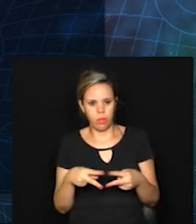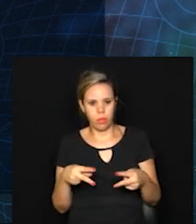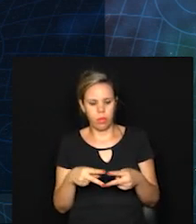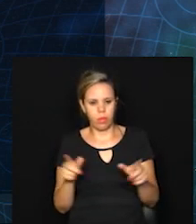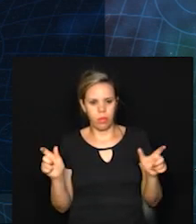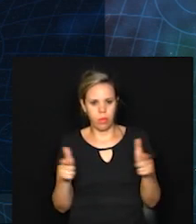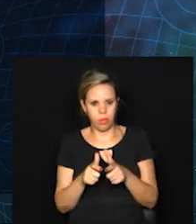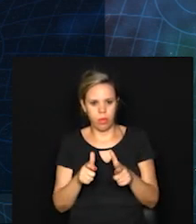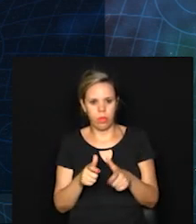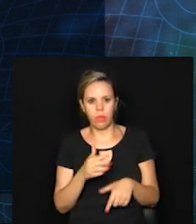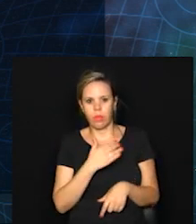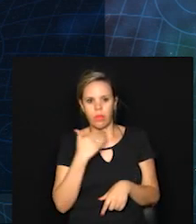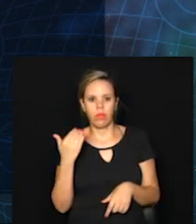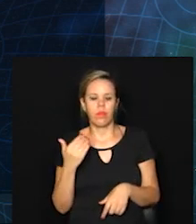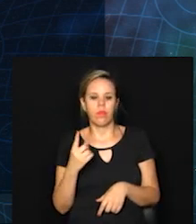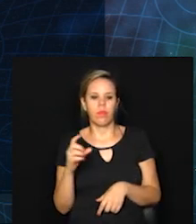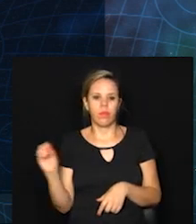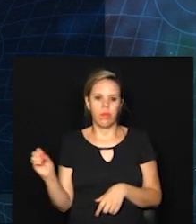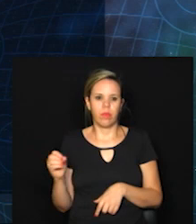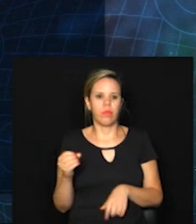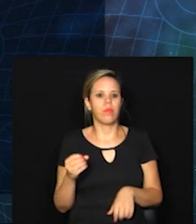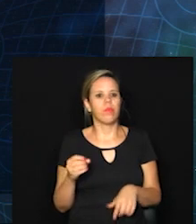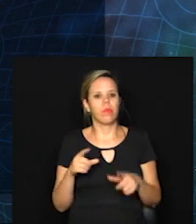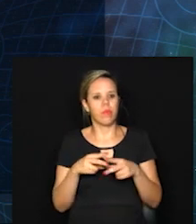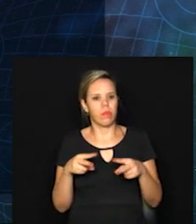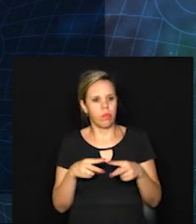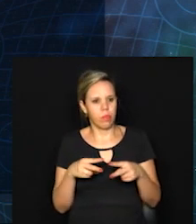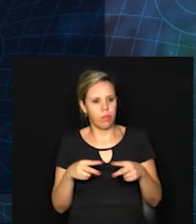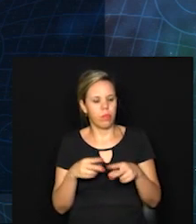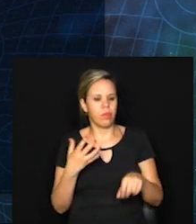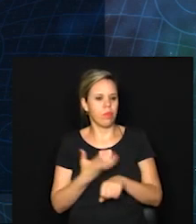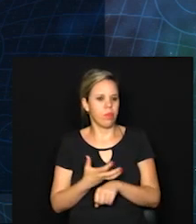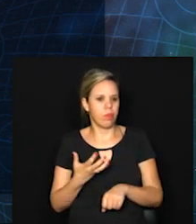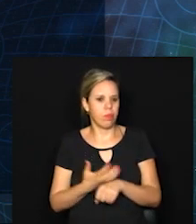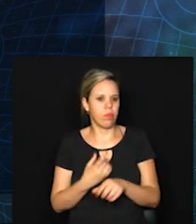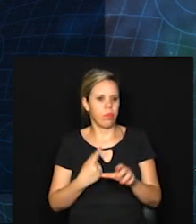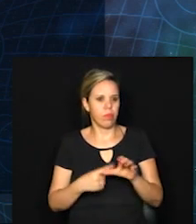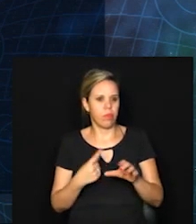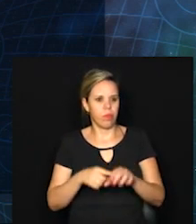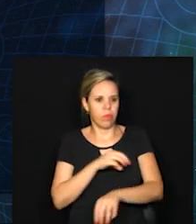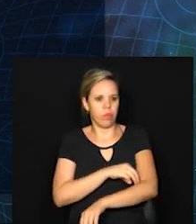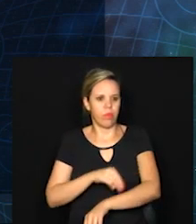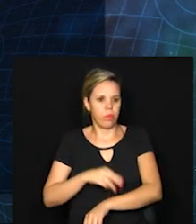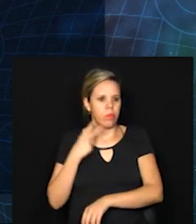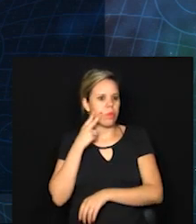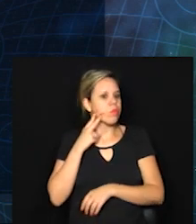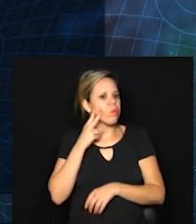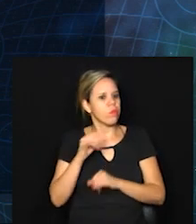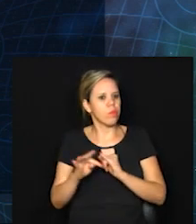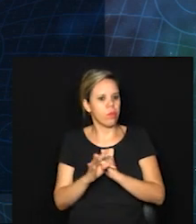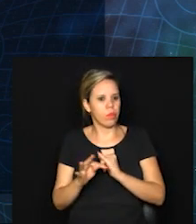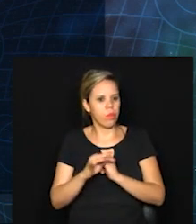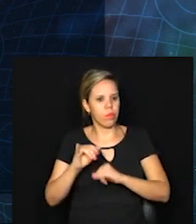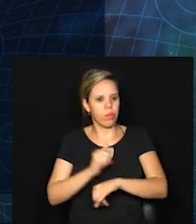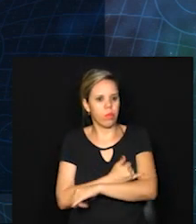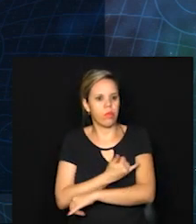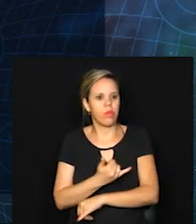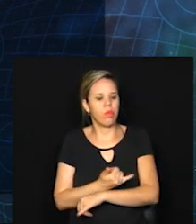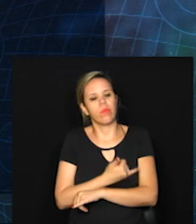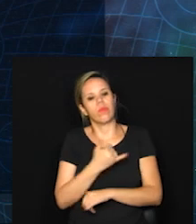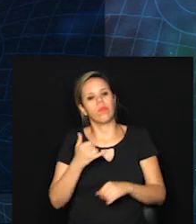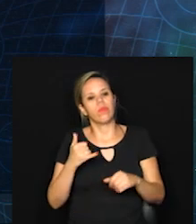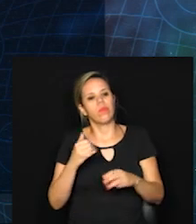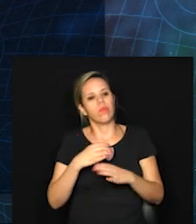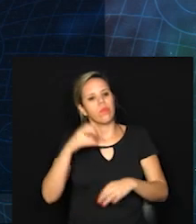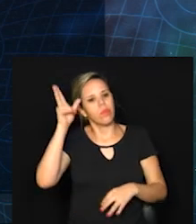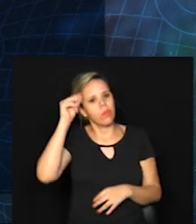100 óbitos, Paulínia, Nova Odessa, Cosmópolis, Montemor, Vinhedo, Itatiba, Jaguariúna, Engenheiro